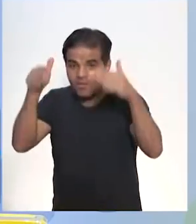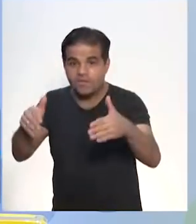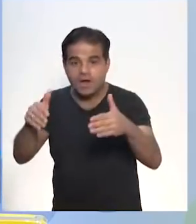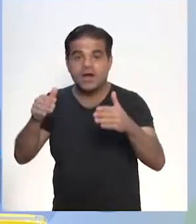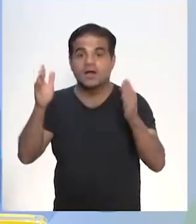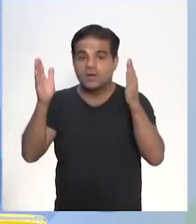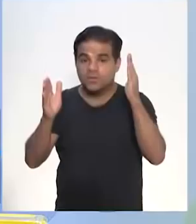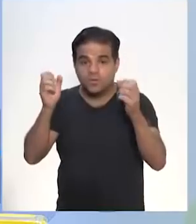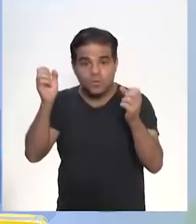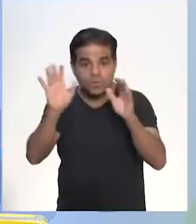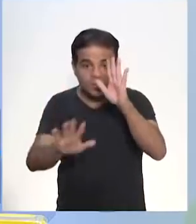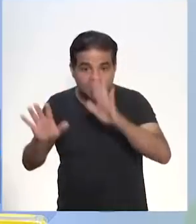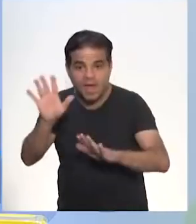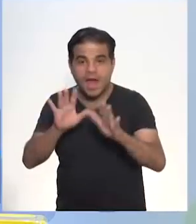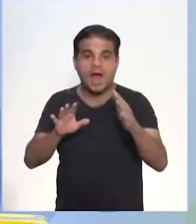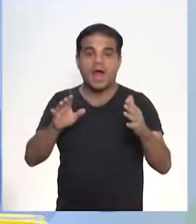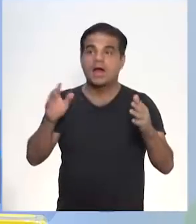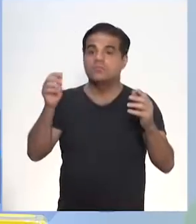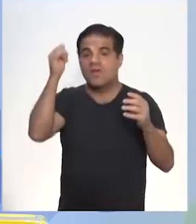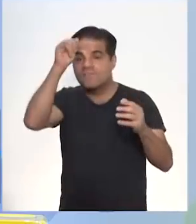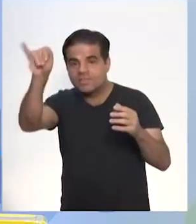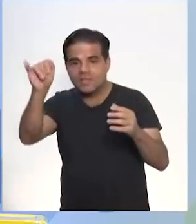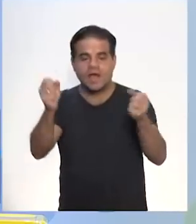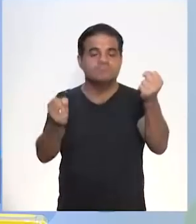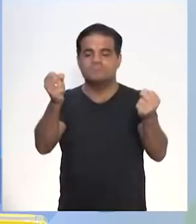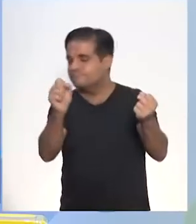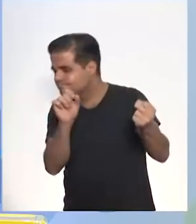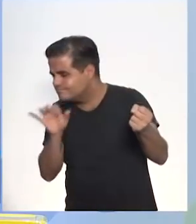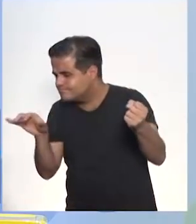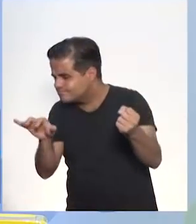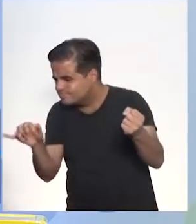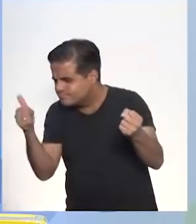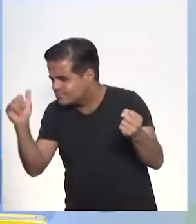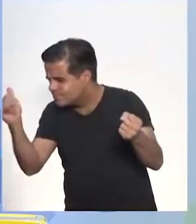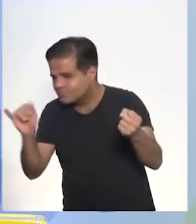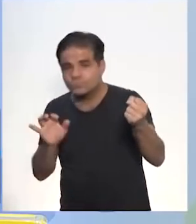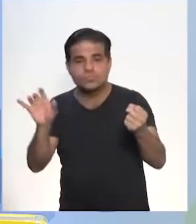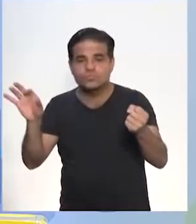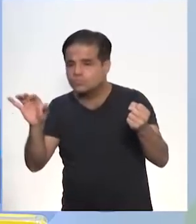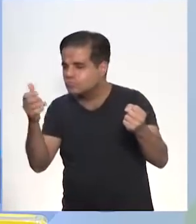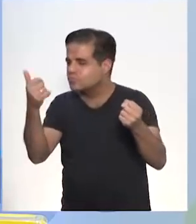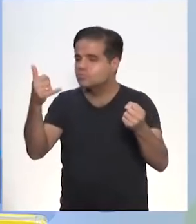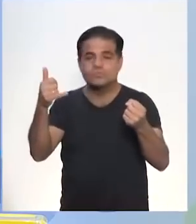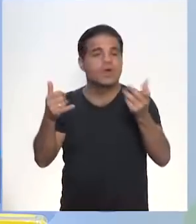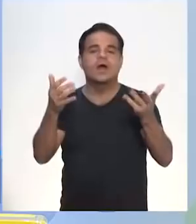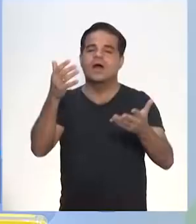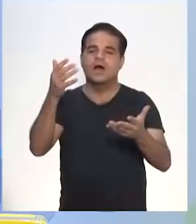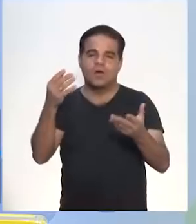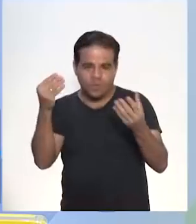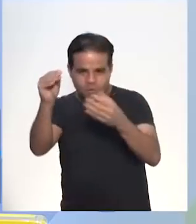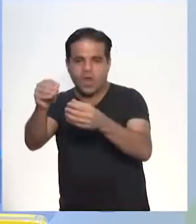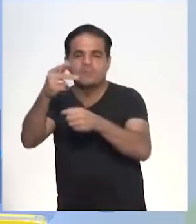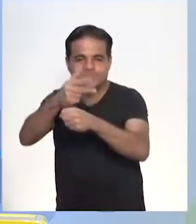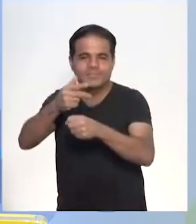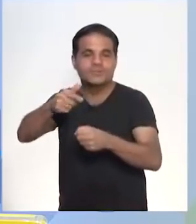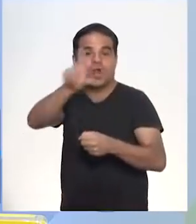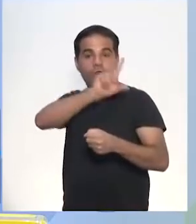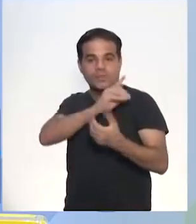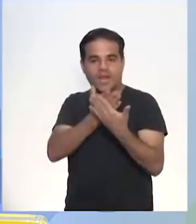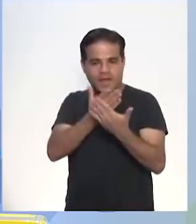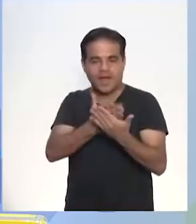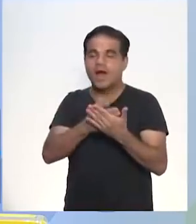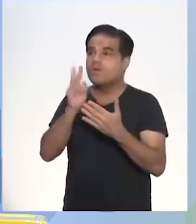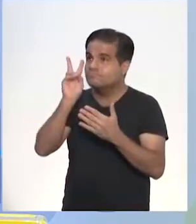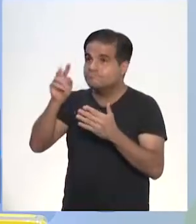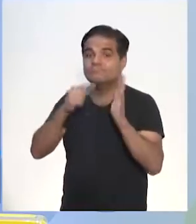não? Cuidado aí de ficar olhando. A gente até colocou um vídeo falando desse mesmo assunto na aula anterior. E agora a imagem para